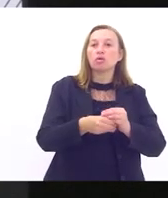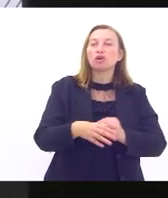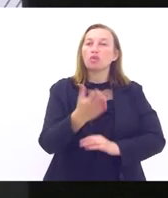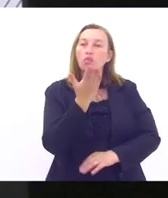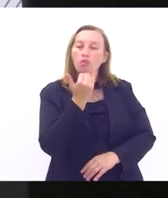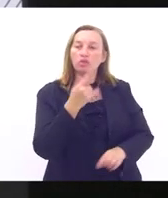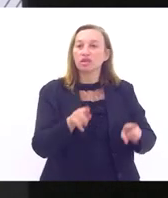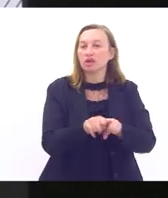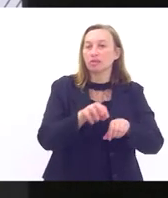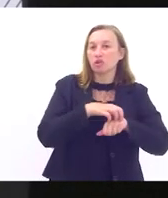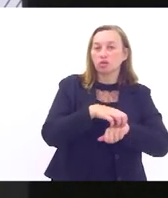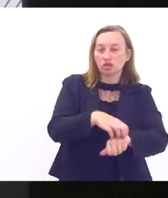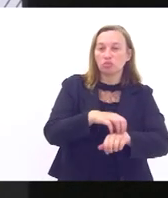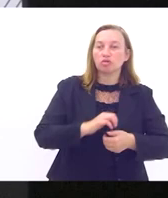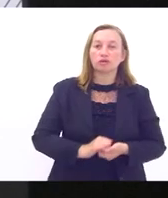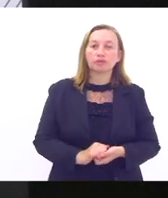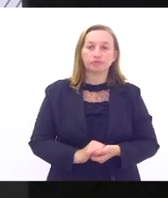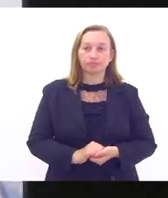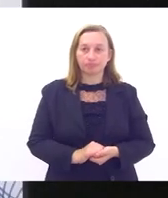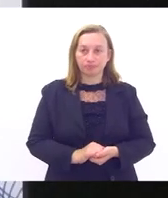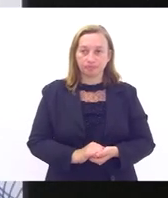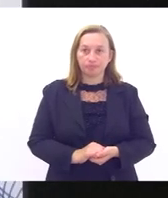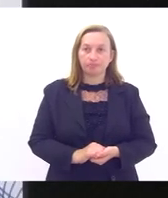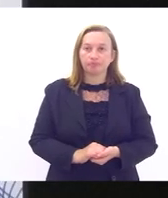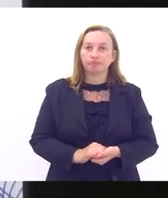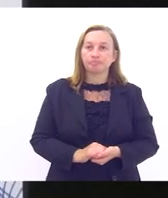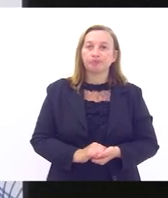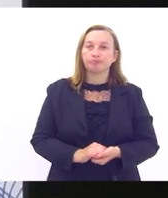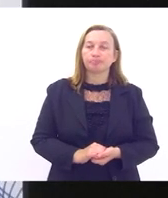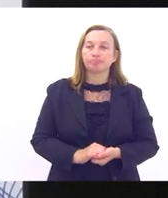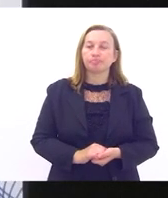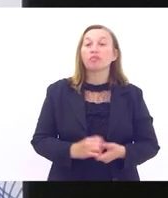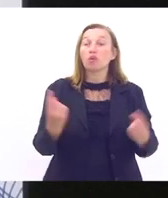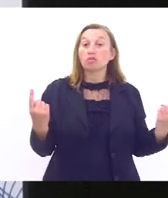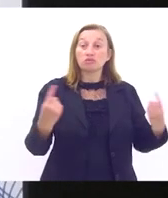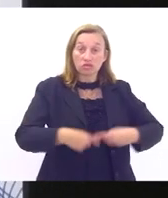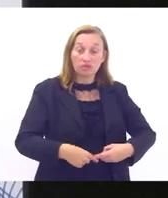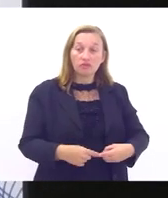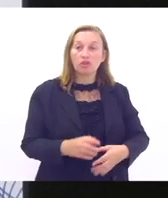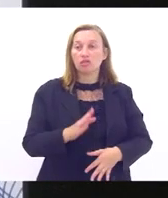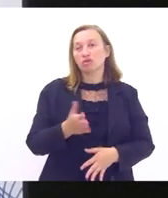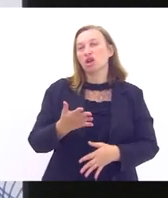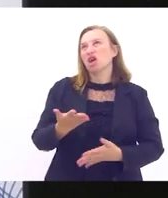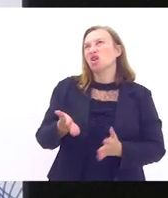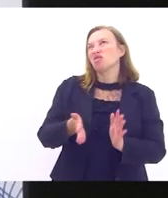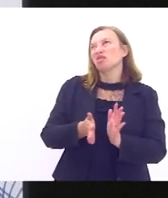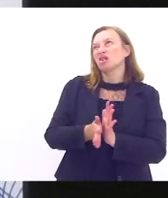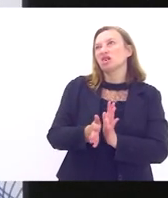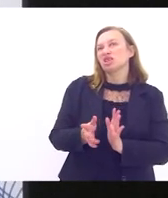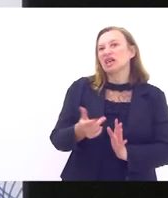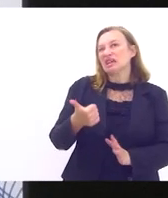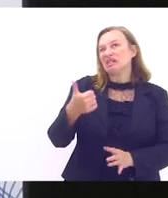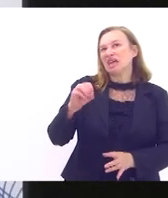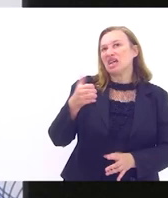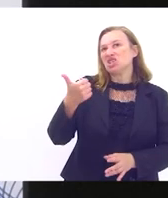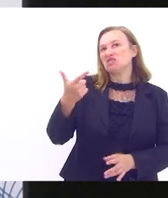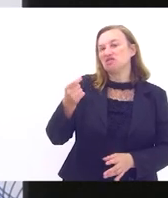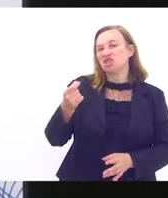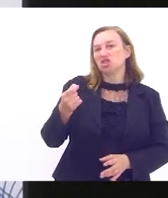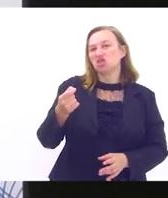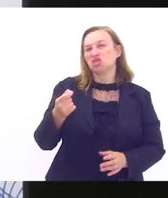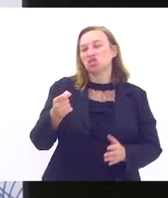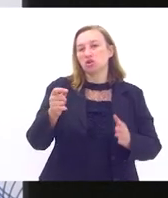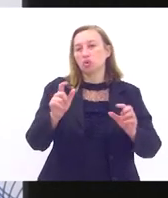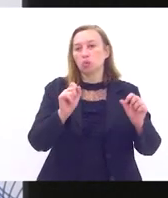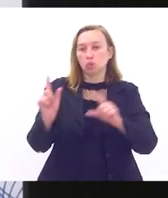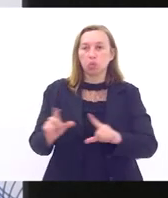também o transporte. É, e os desafios? Eu acho que eu gastaria aqui uns 10, 20 slides para falar de desafios que